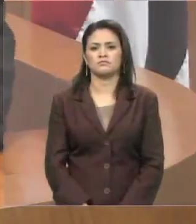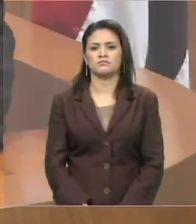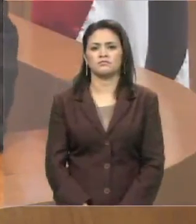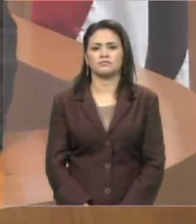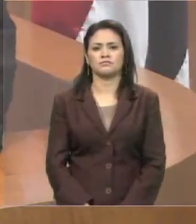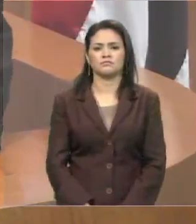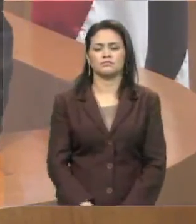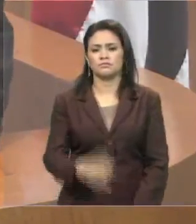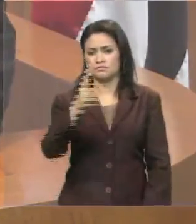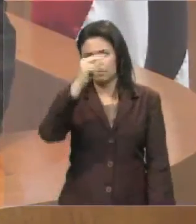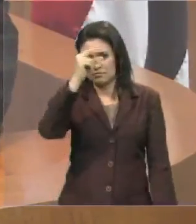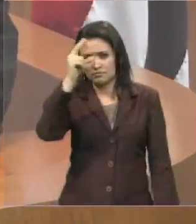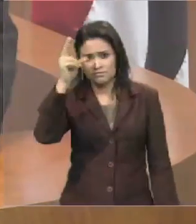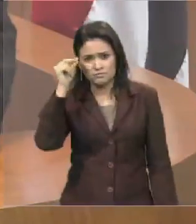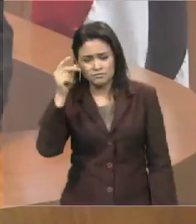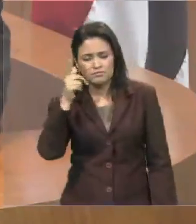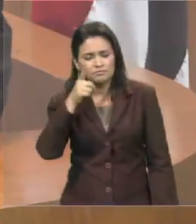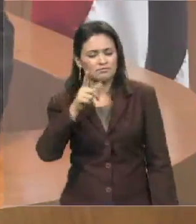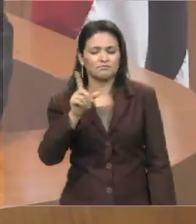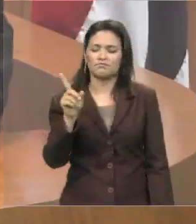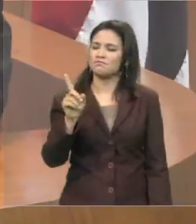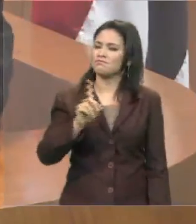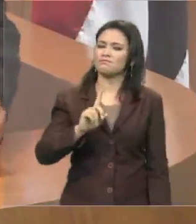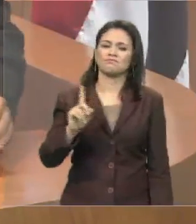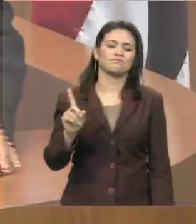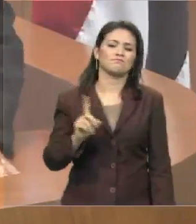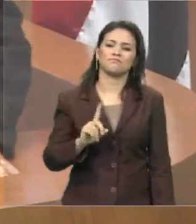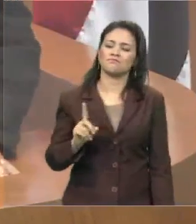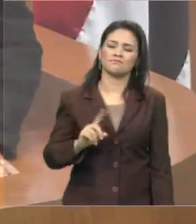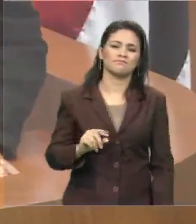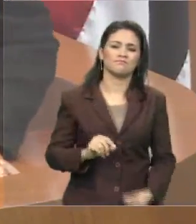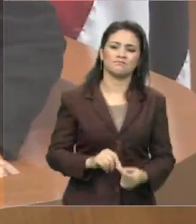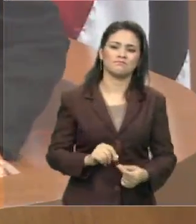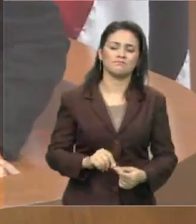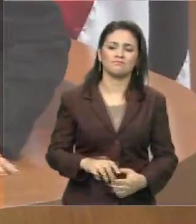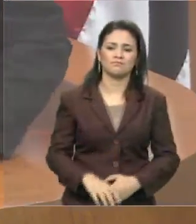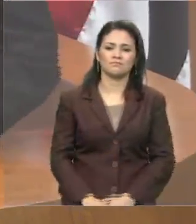o prefeito nem isso consegue fazer pela população de Bacabal. Muito obrigado, senhor presidente.